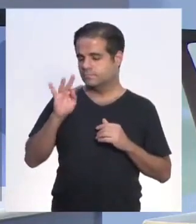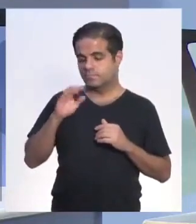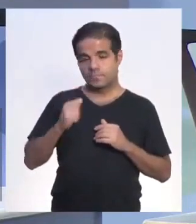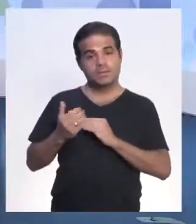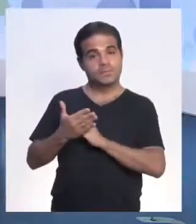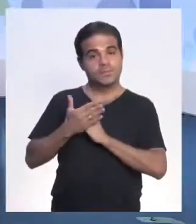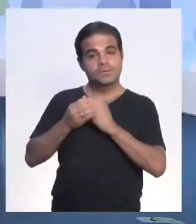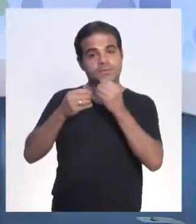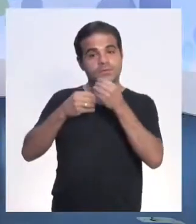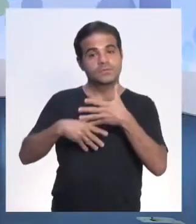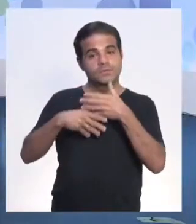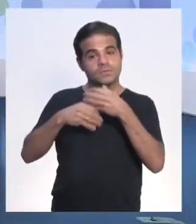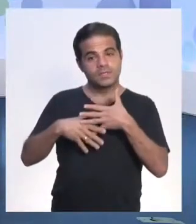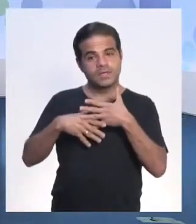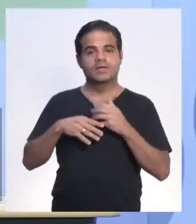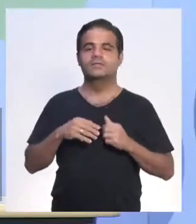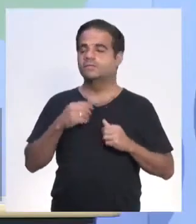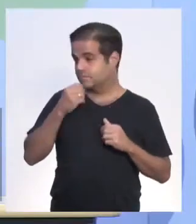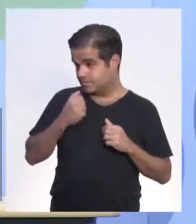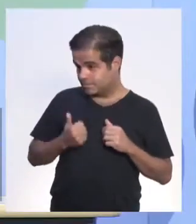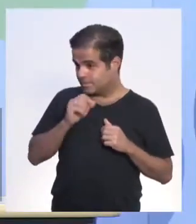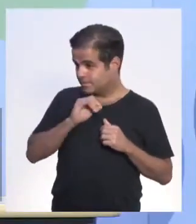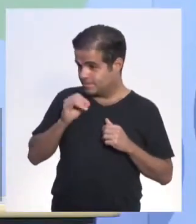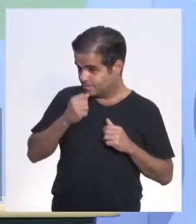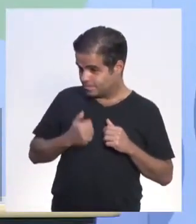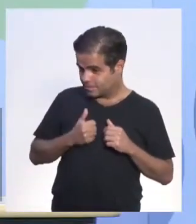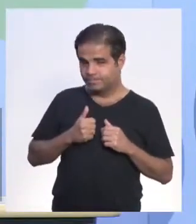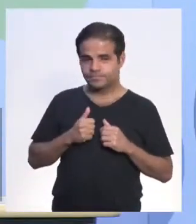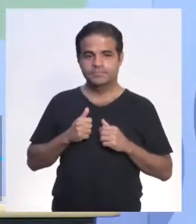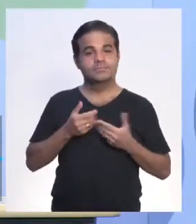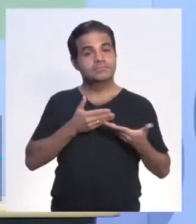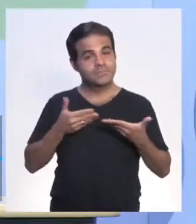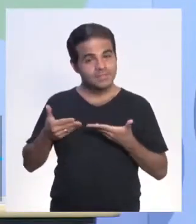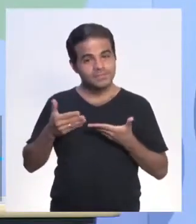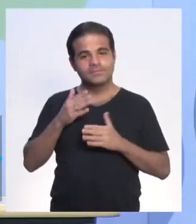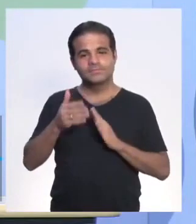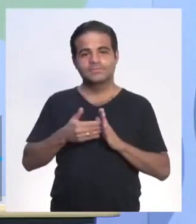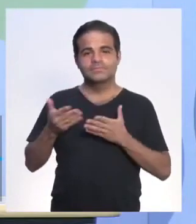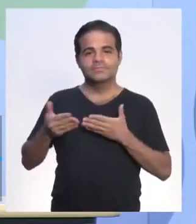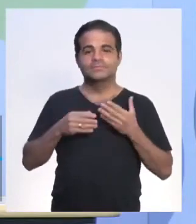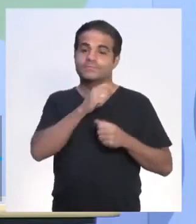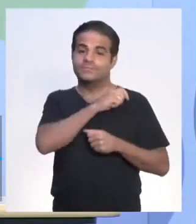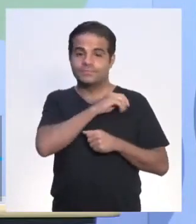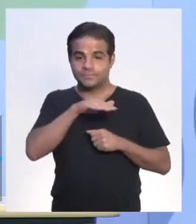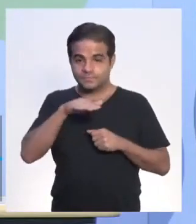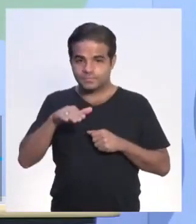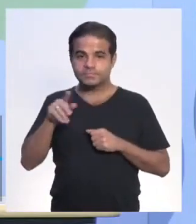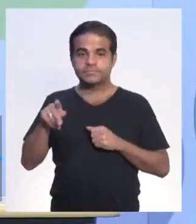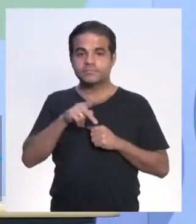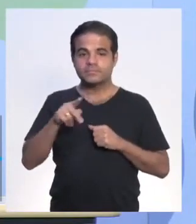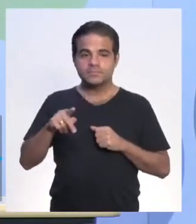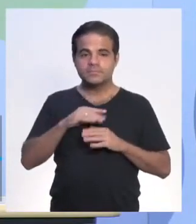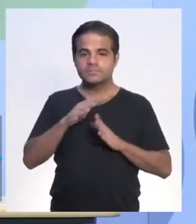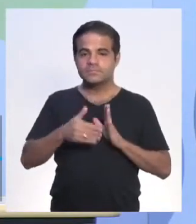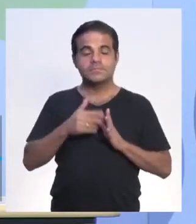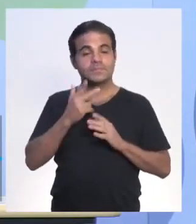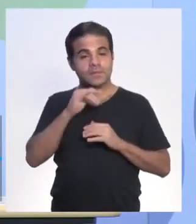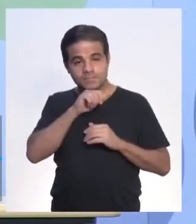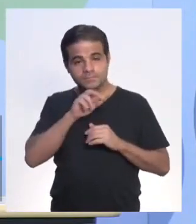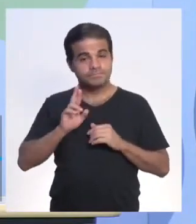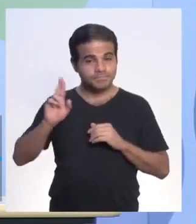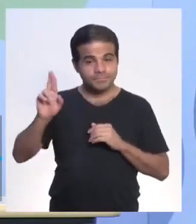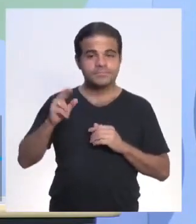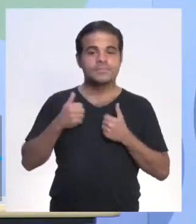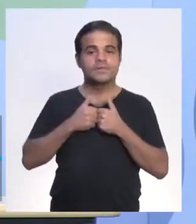chat. Oi, professora, tudo bem? Oi, professora Inês, tudo bem? Bem-vindos, alunos, professores, pais,